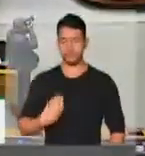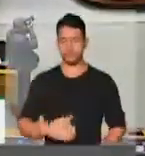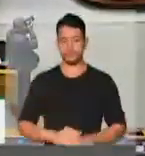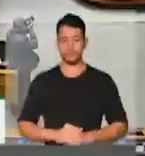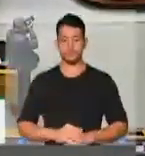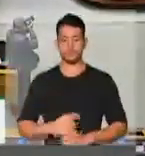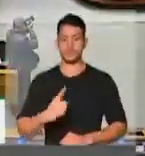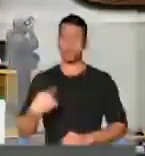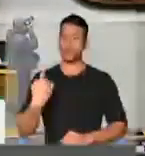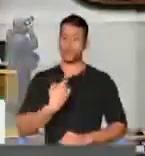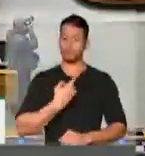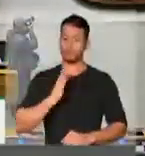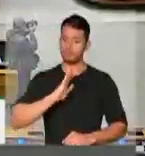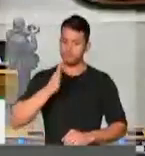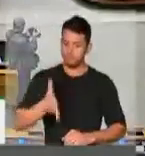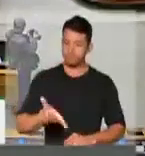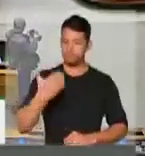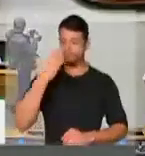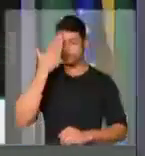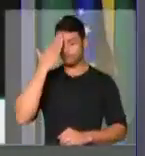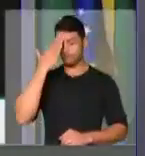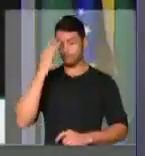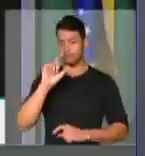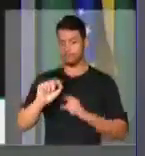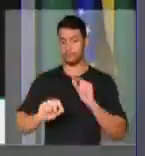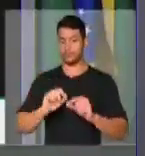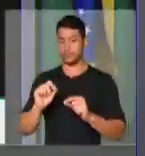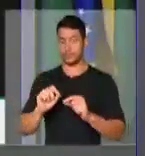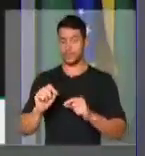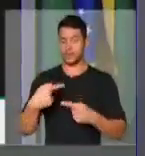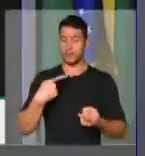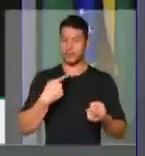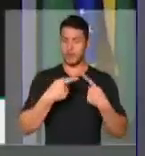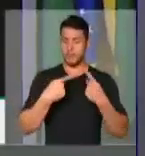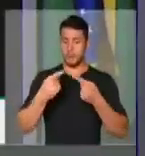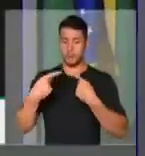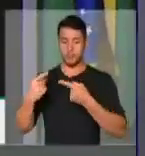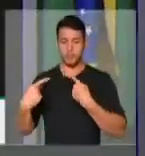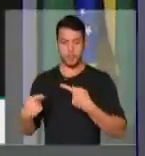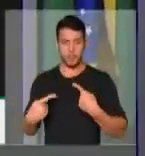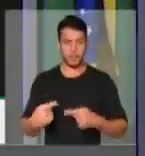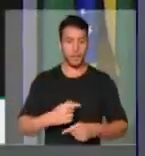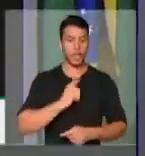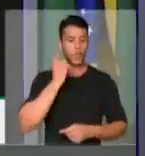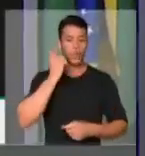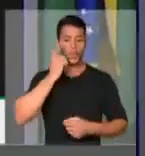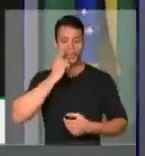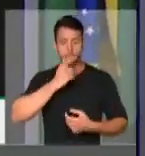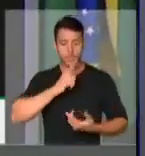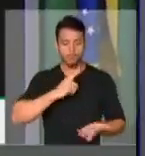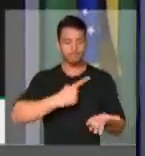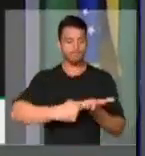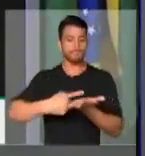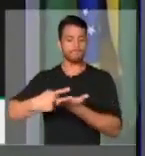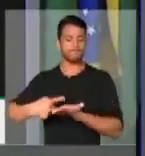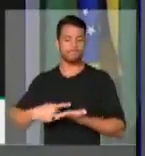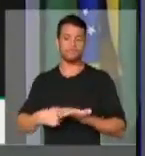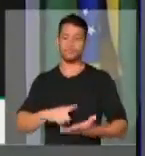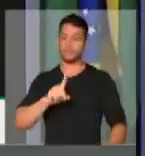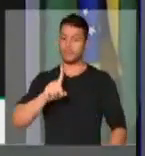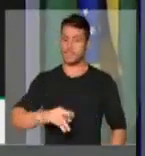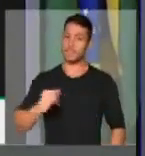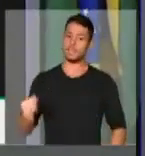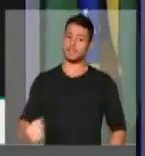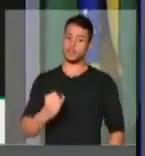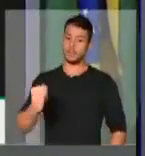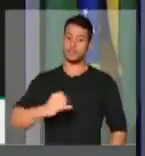todos nós aqui sabemos que o diálogo, a busca de consenso e o debate são a base para uma